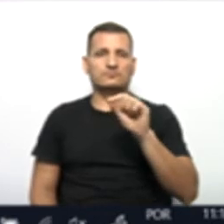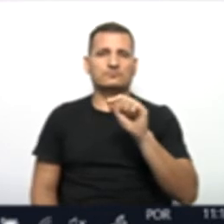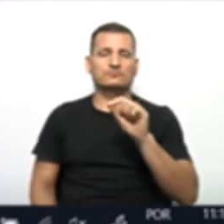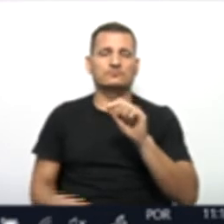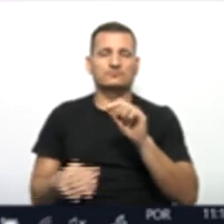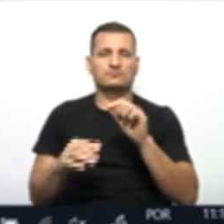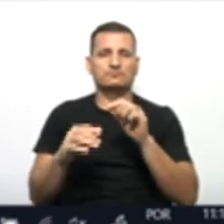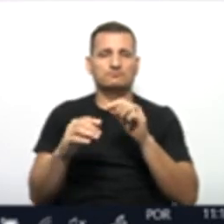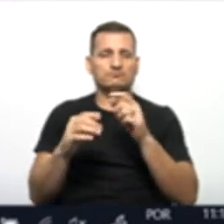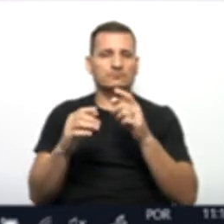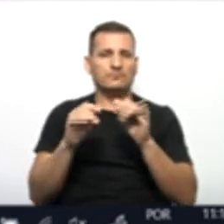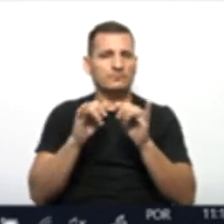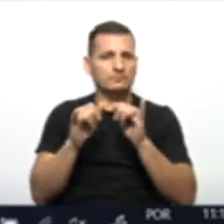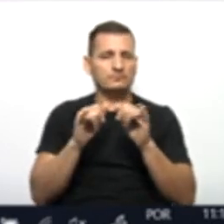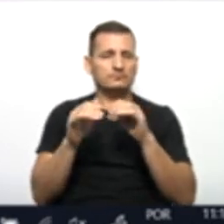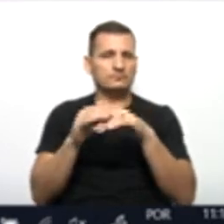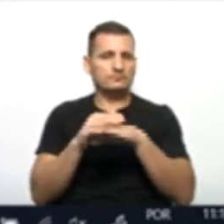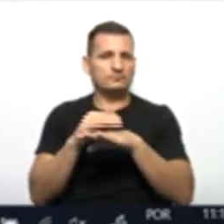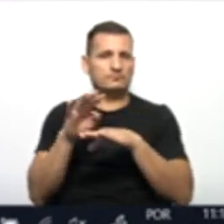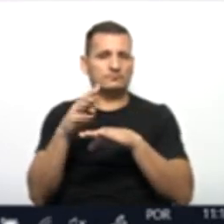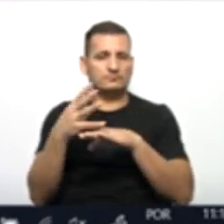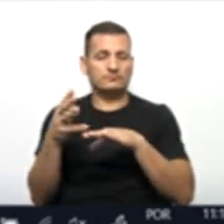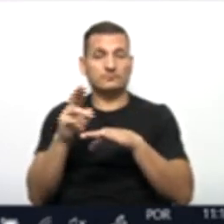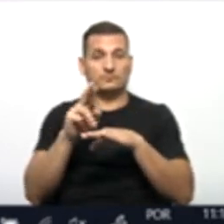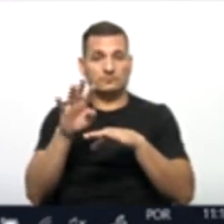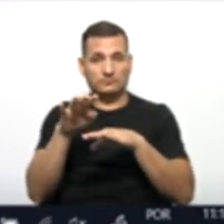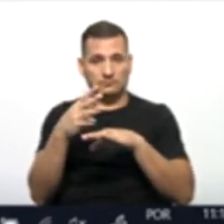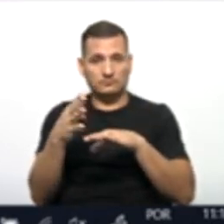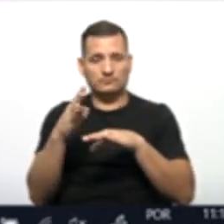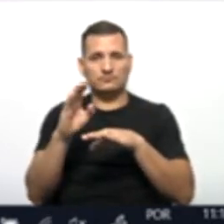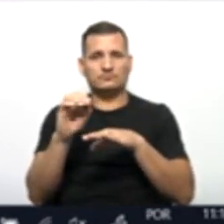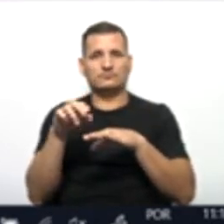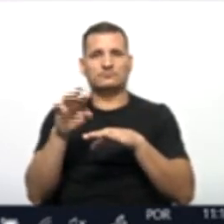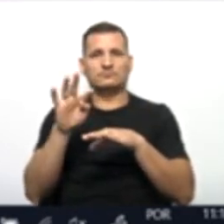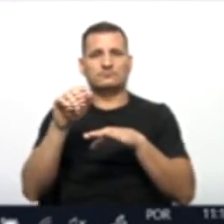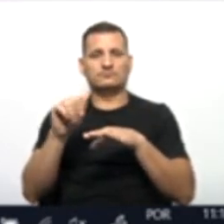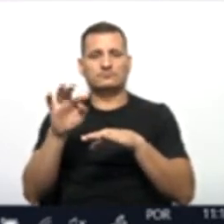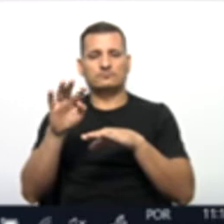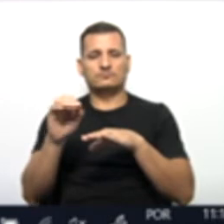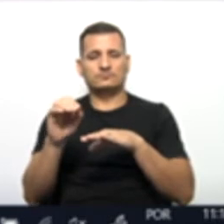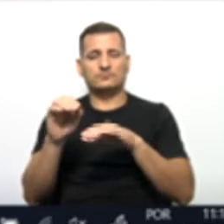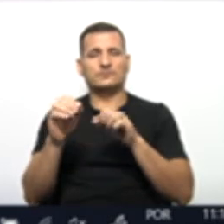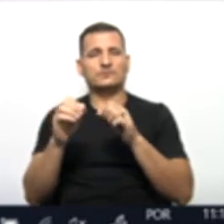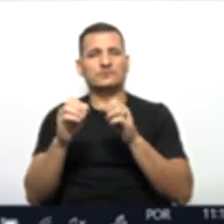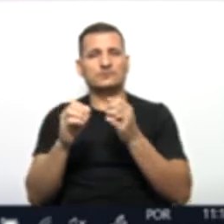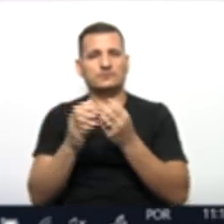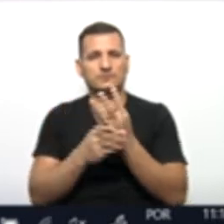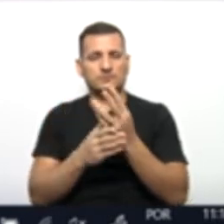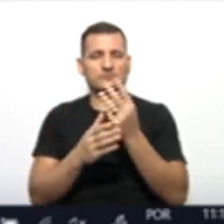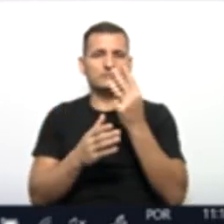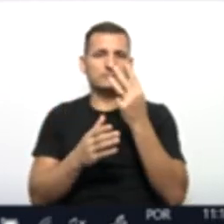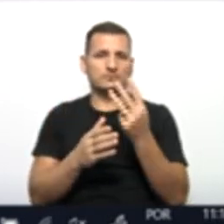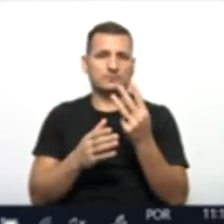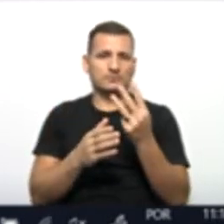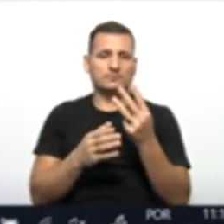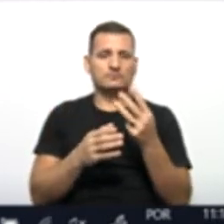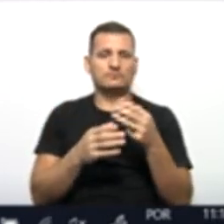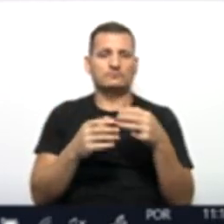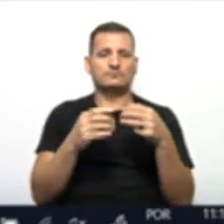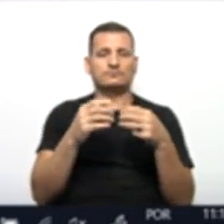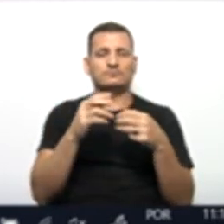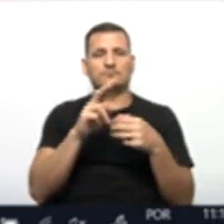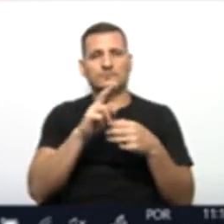na tabela o nome da minha tabela é contato eu estou criando três variáveis certo nome